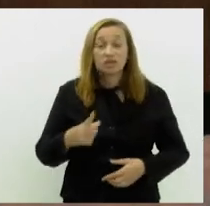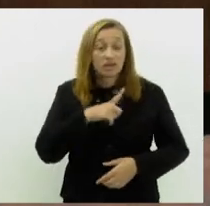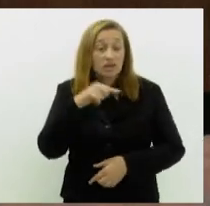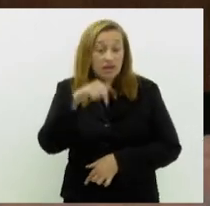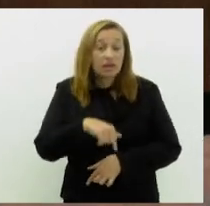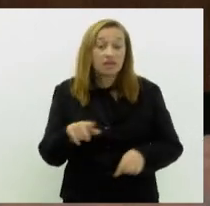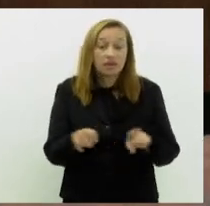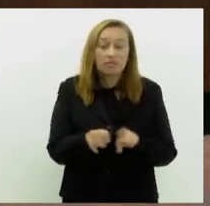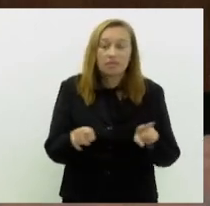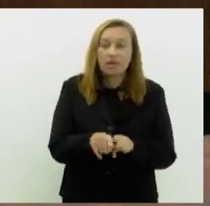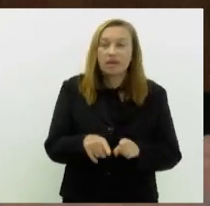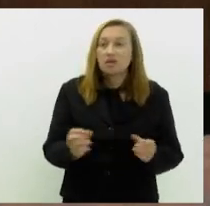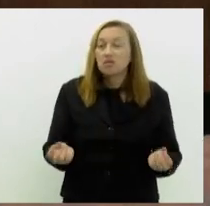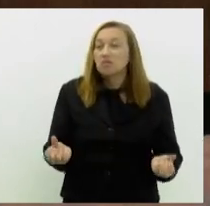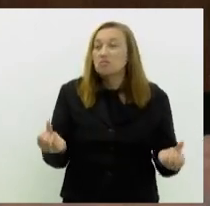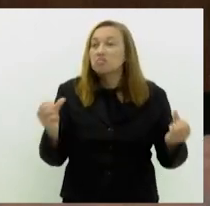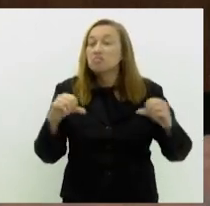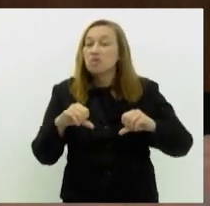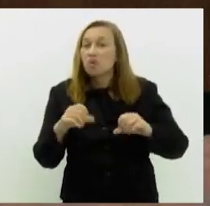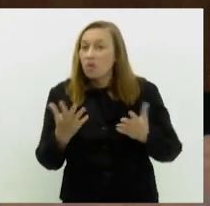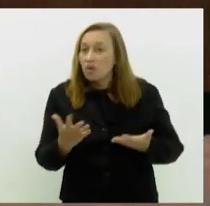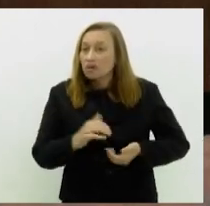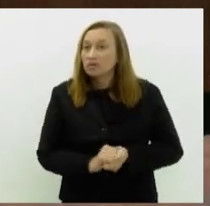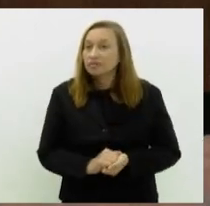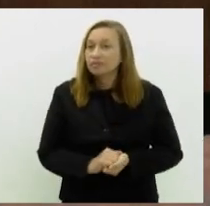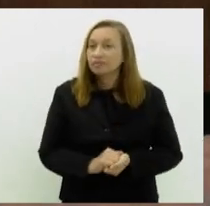é que a lógica vem dentro de uma